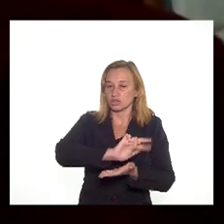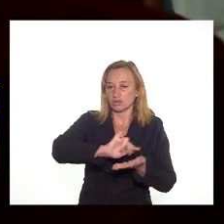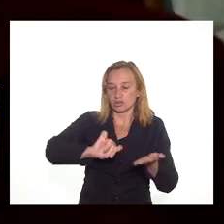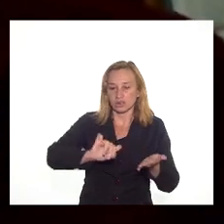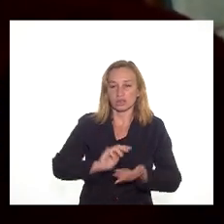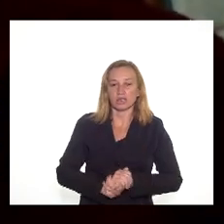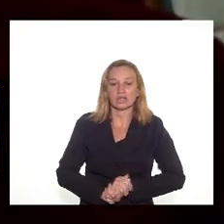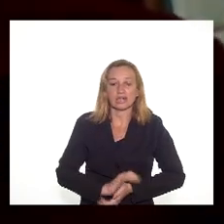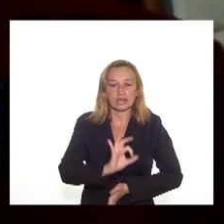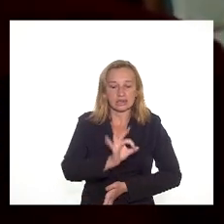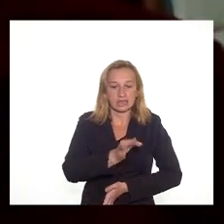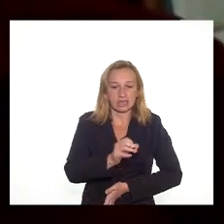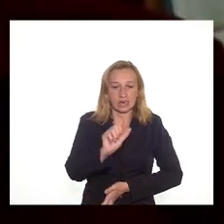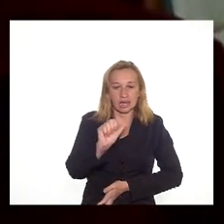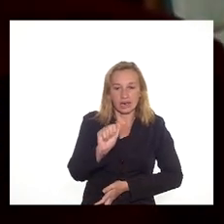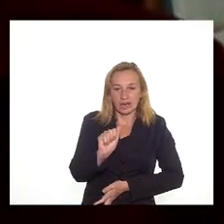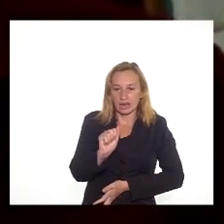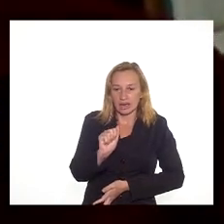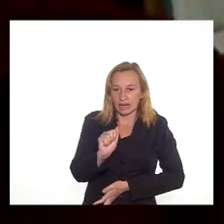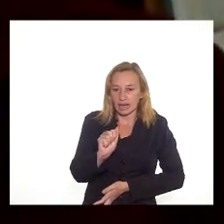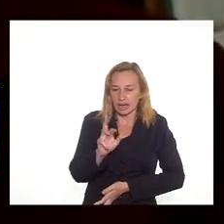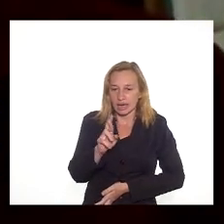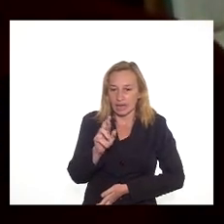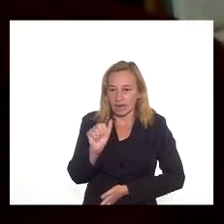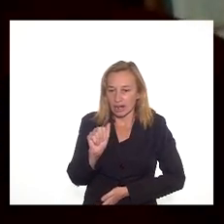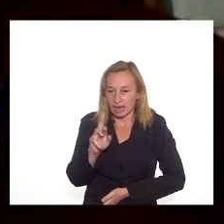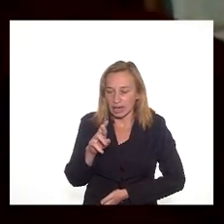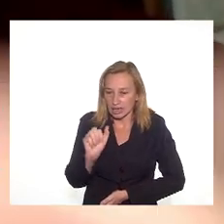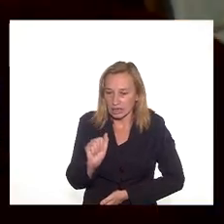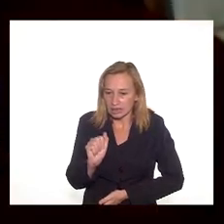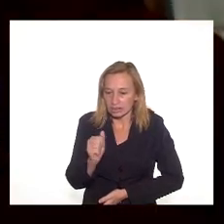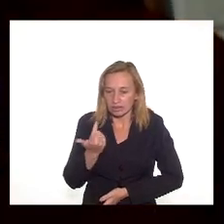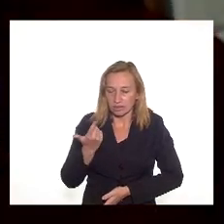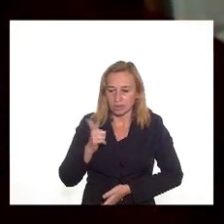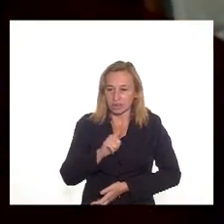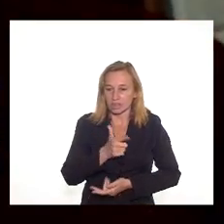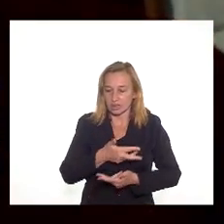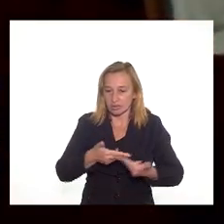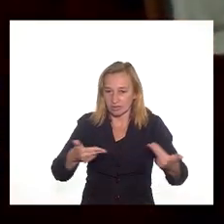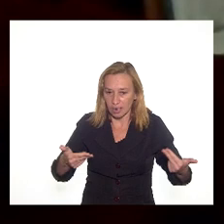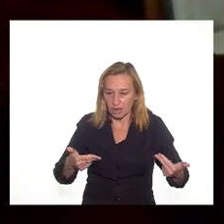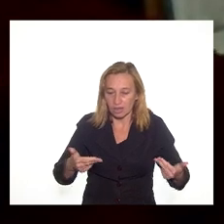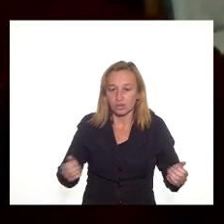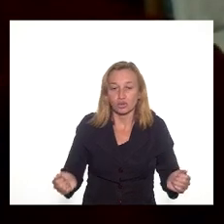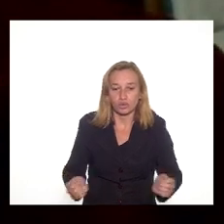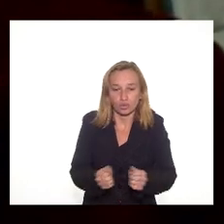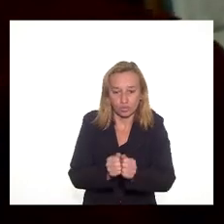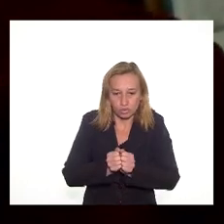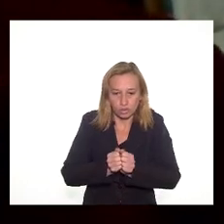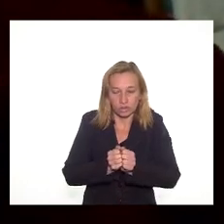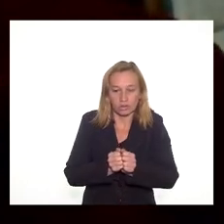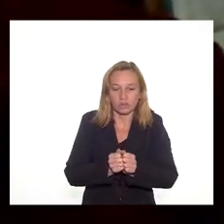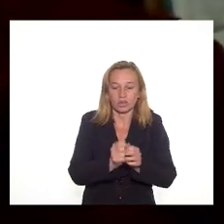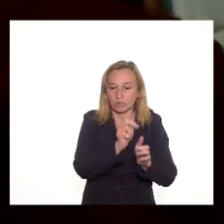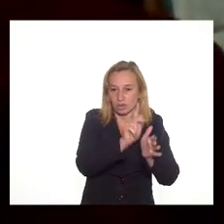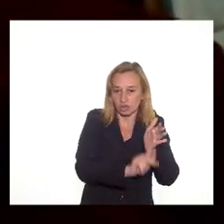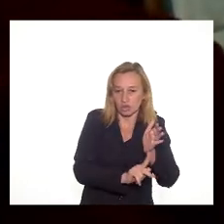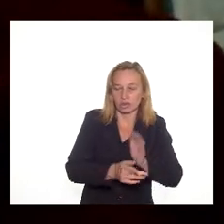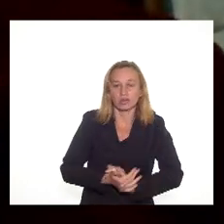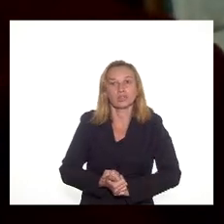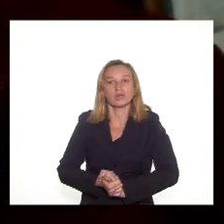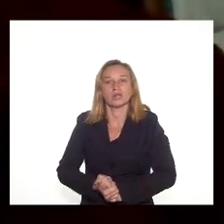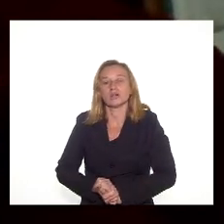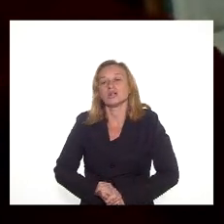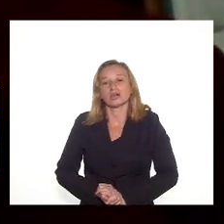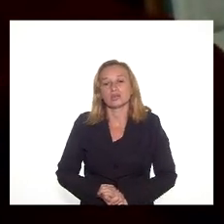que Araras, né, vai ganhar muito, né, junto com o seu entorno em relação a esse projeto, né. Uma unidade